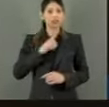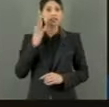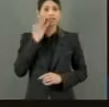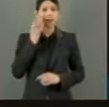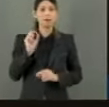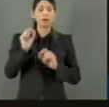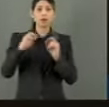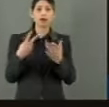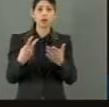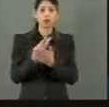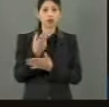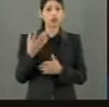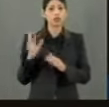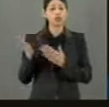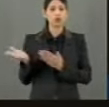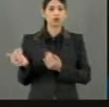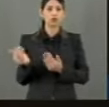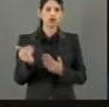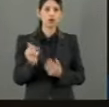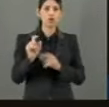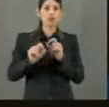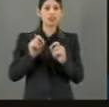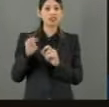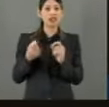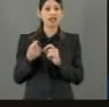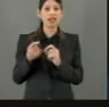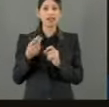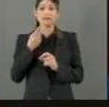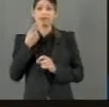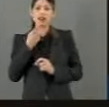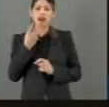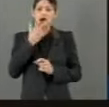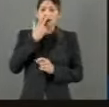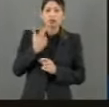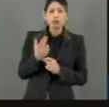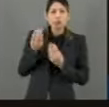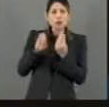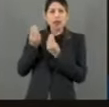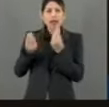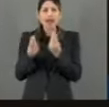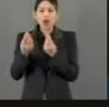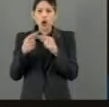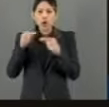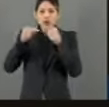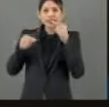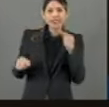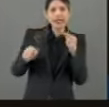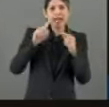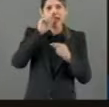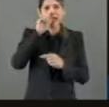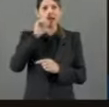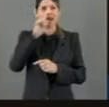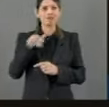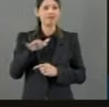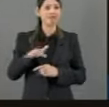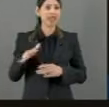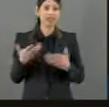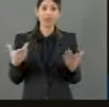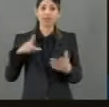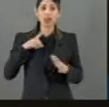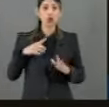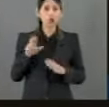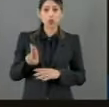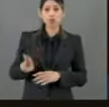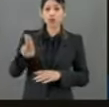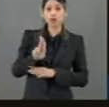com os jovens, ele minimiza a percepção dos riscos e do envolvimento com o consumo da maconha. Tem ligação, sim,